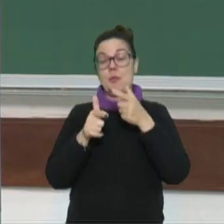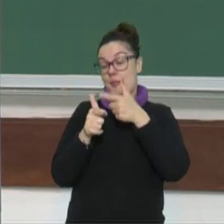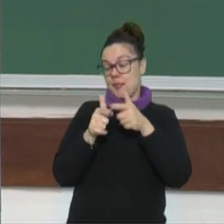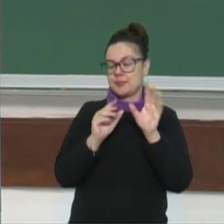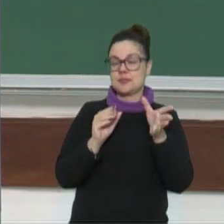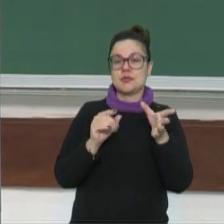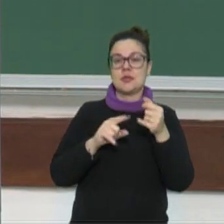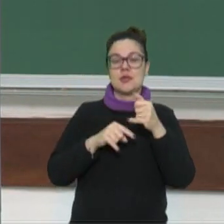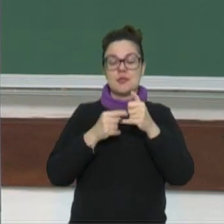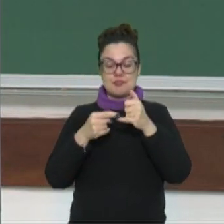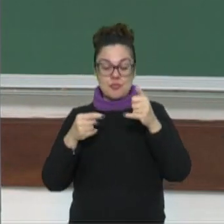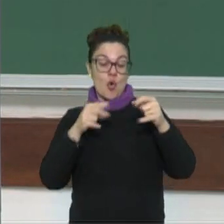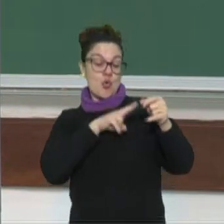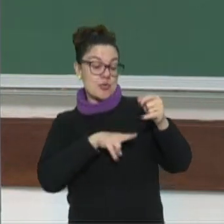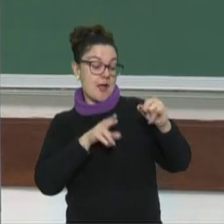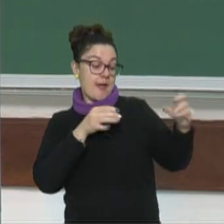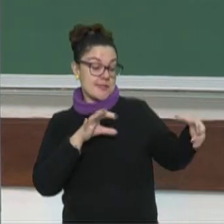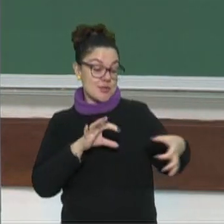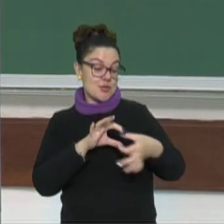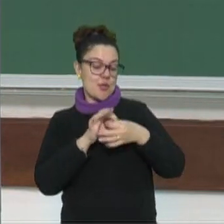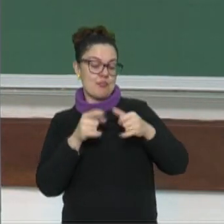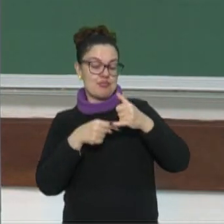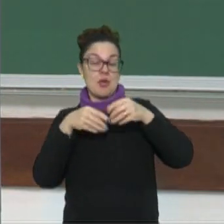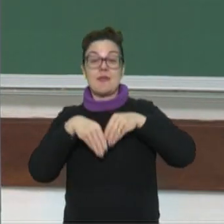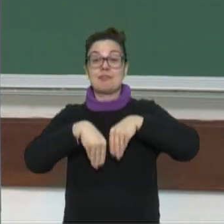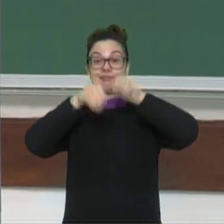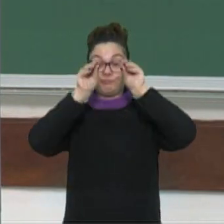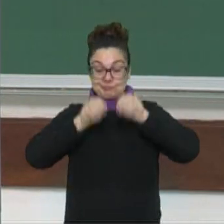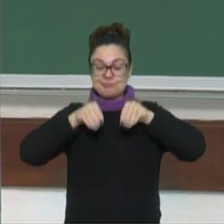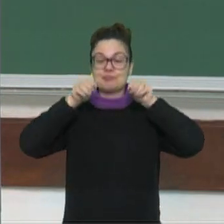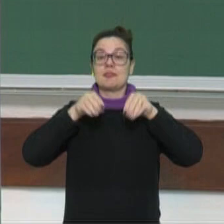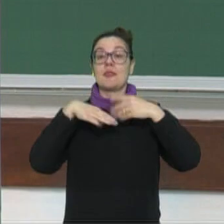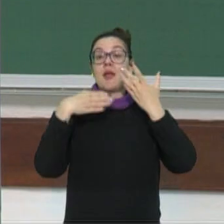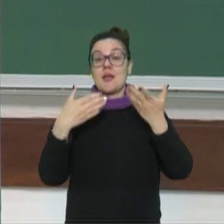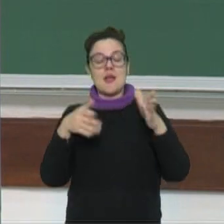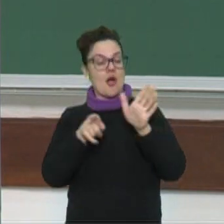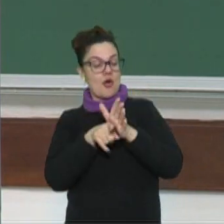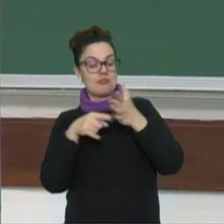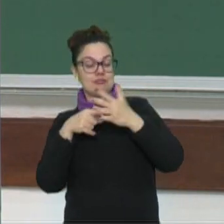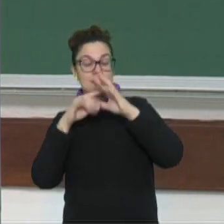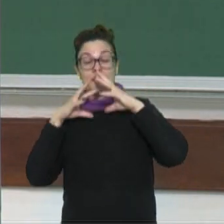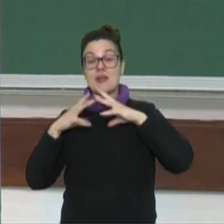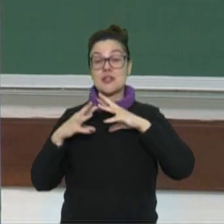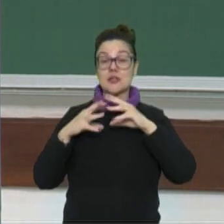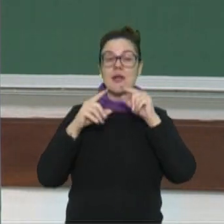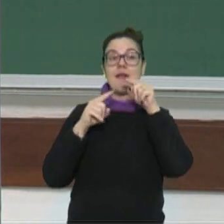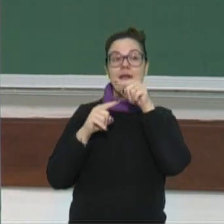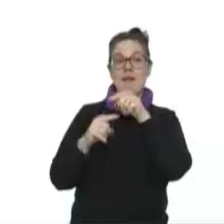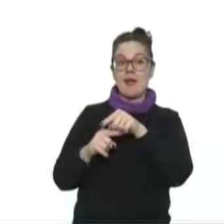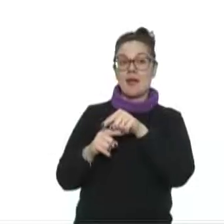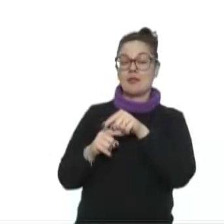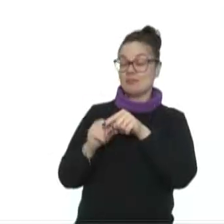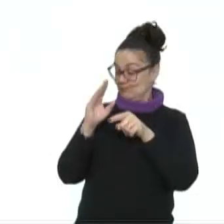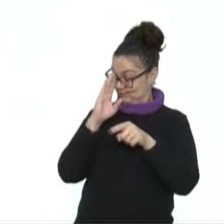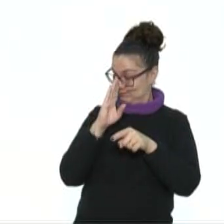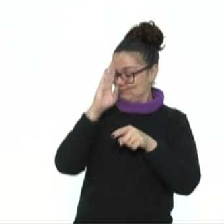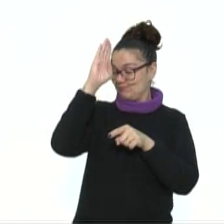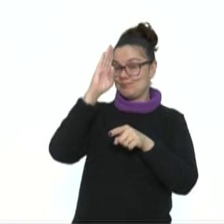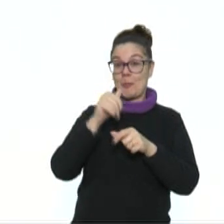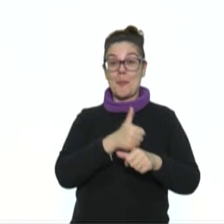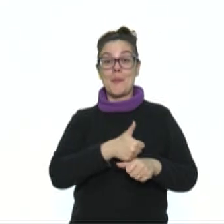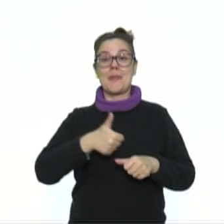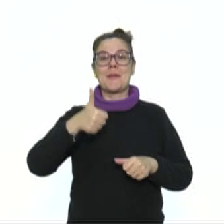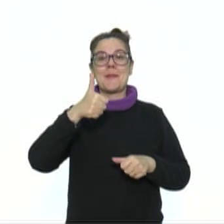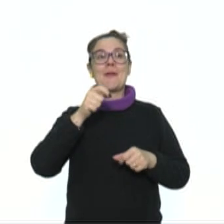problema de conseguir usar esses fios para fazer mais tecido. E a máquina a vapor de James Watt vai ser o grande segredo